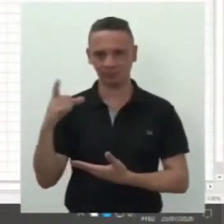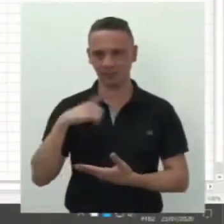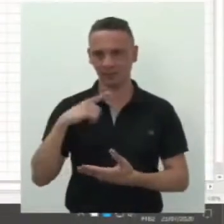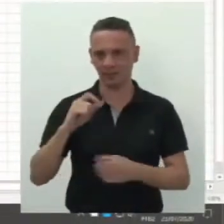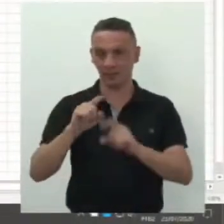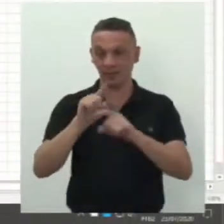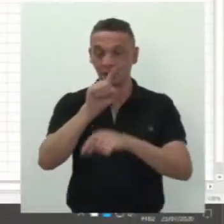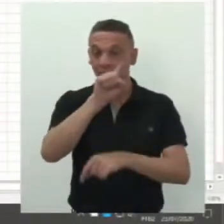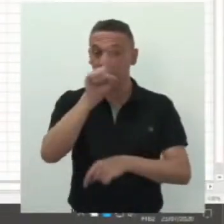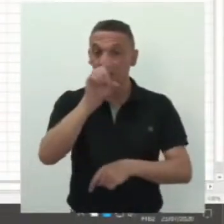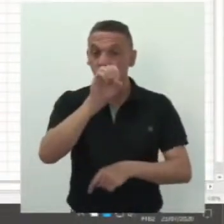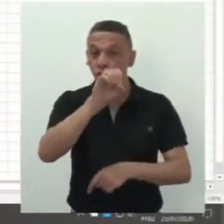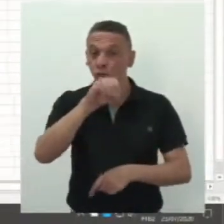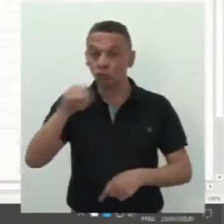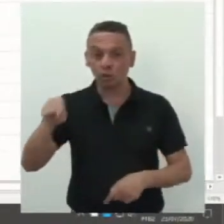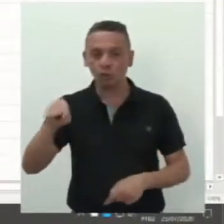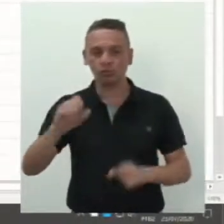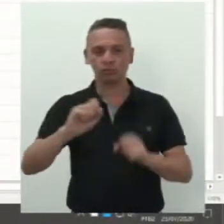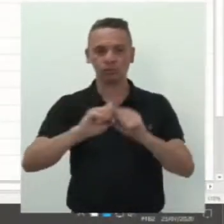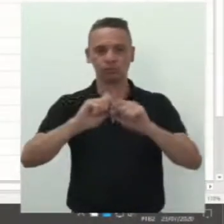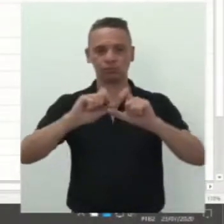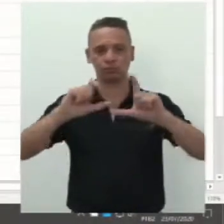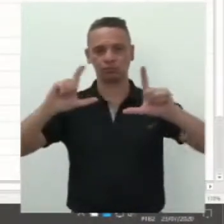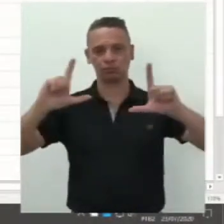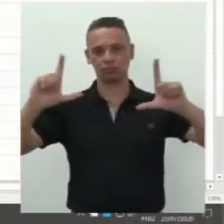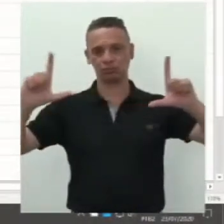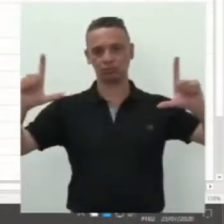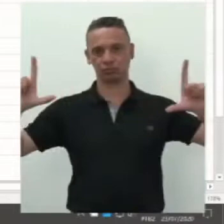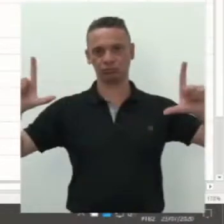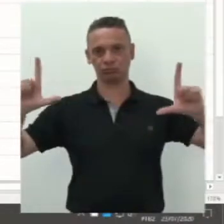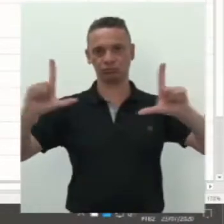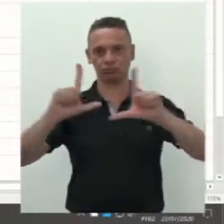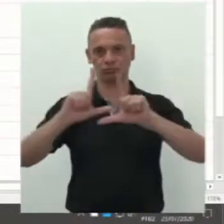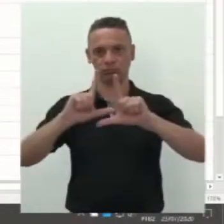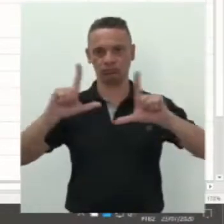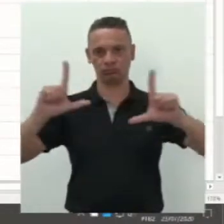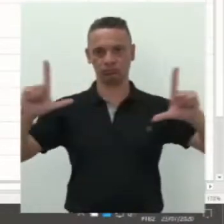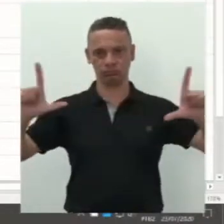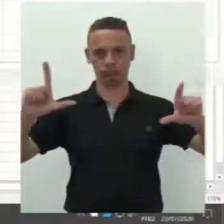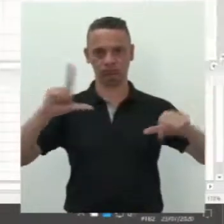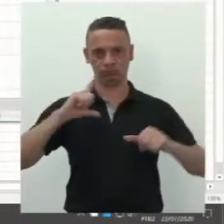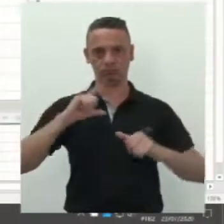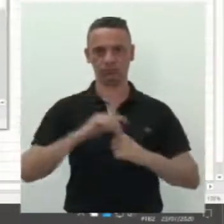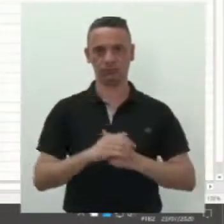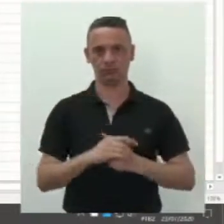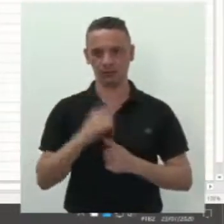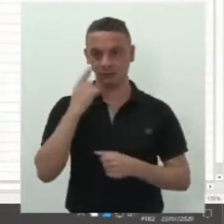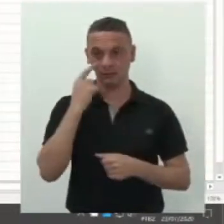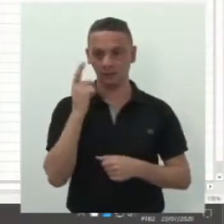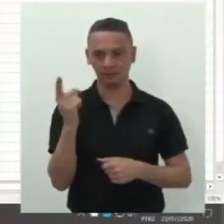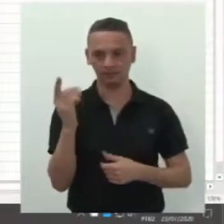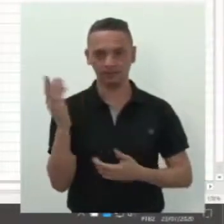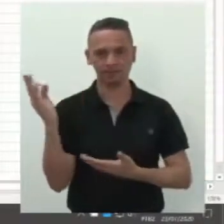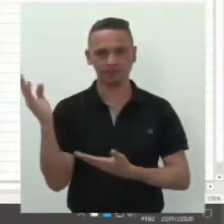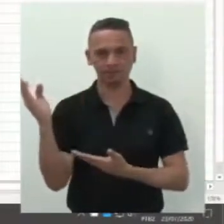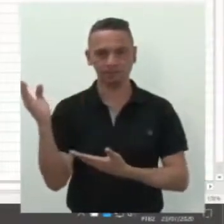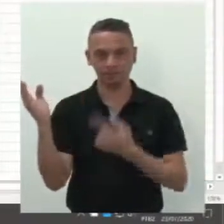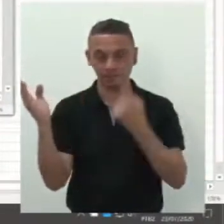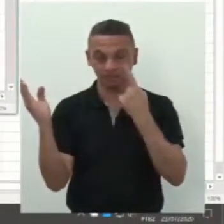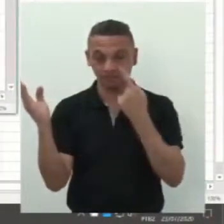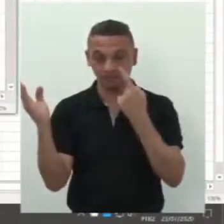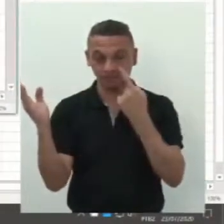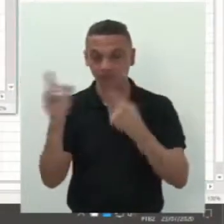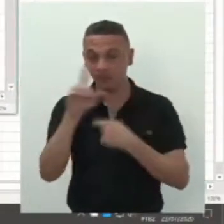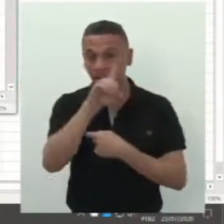zoom, tá? Então, a gente consegue... Acho que você vai ter que diminuir a tela porque está atrás do leitor de Libras. Opa! Deixa eu arrastar aqui a tela para a